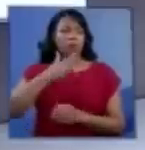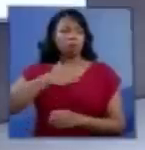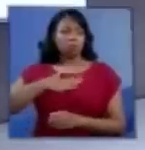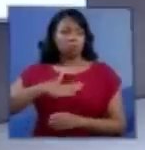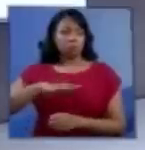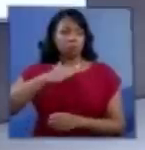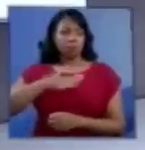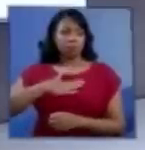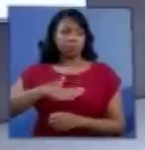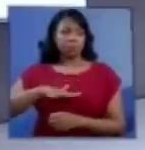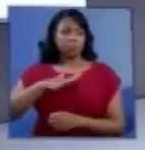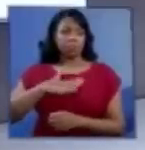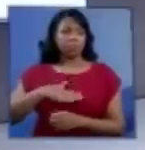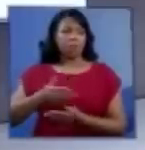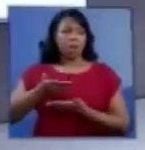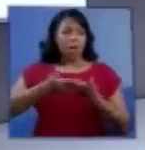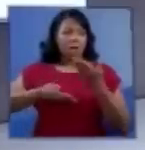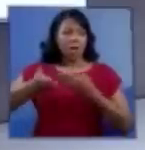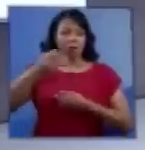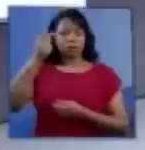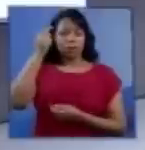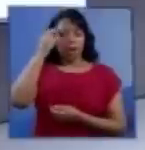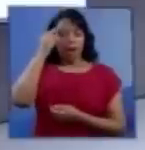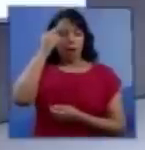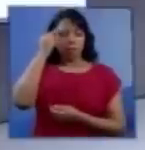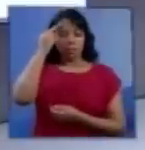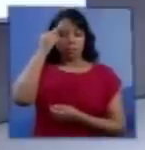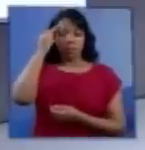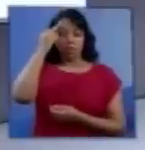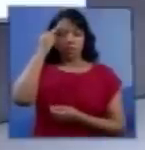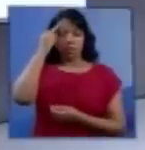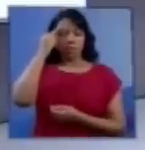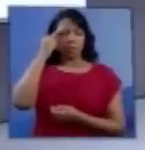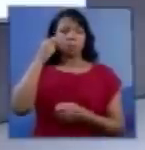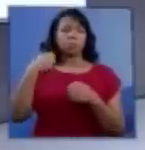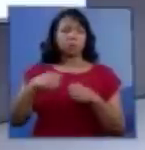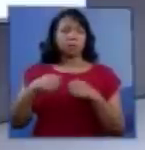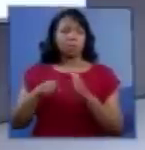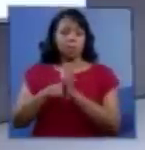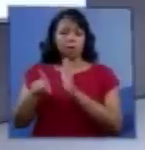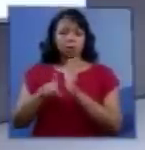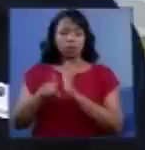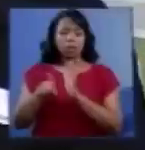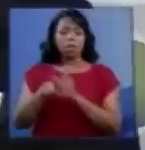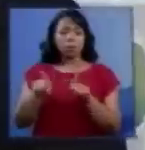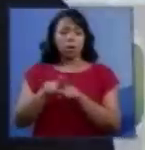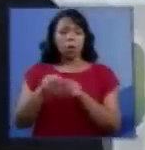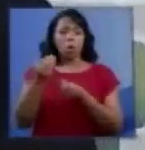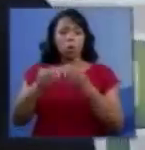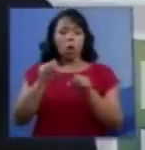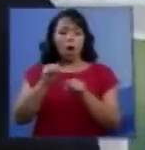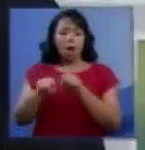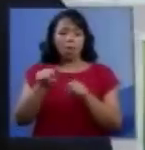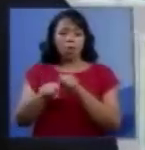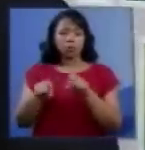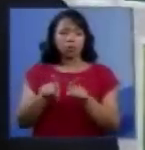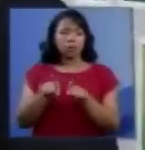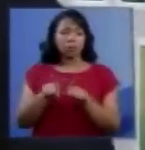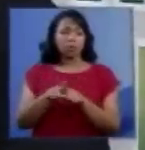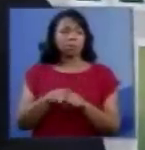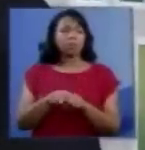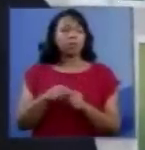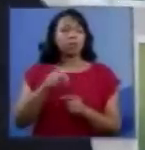sempre com relação à consciência nós podíamos perguntar sobre a morte encefálica deste